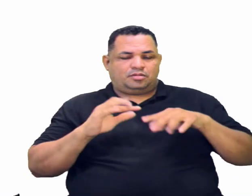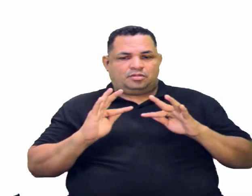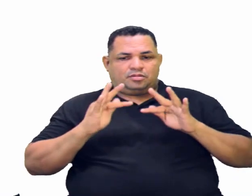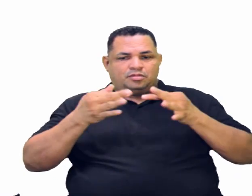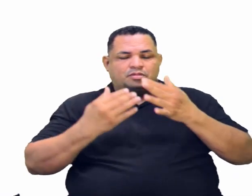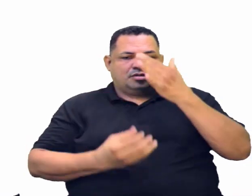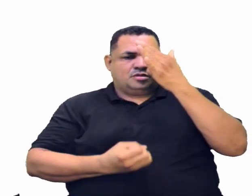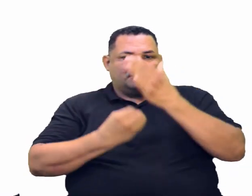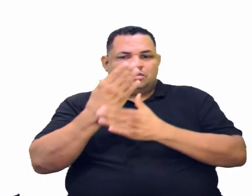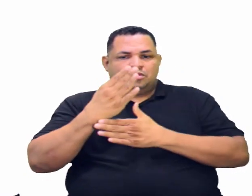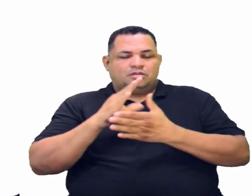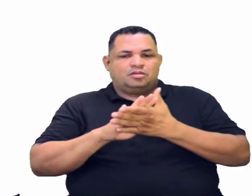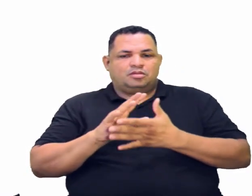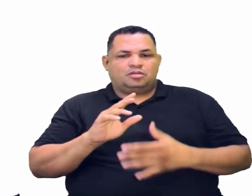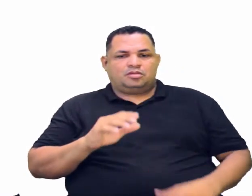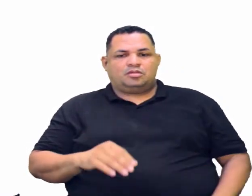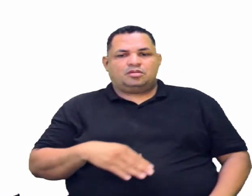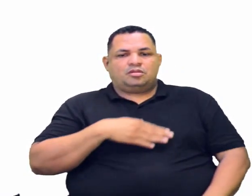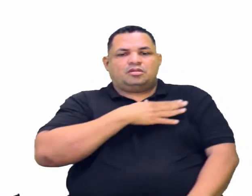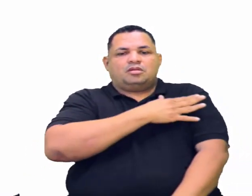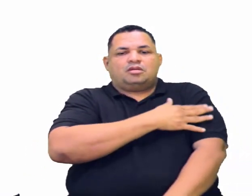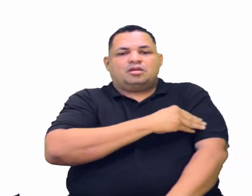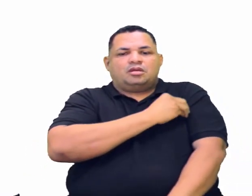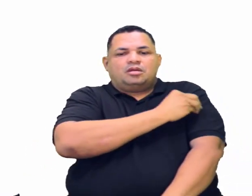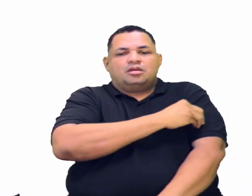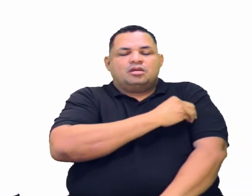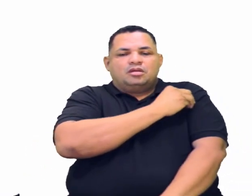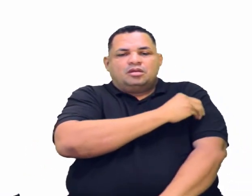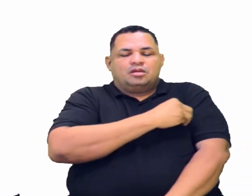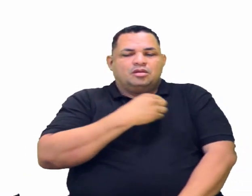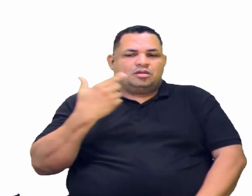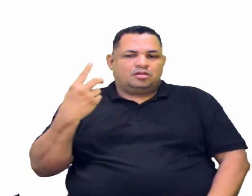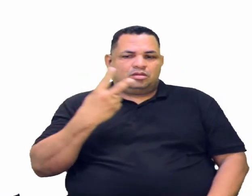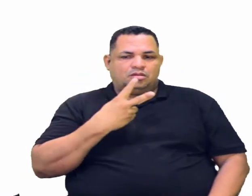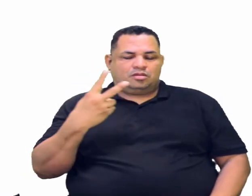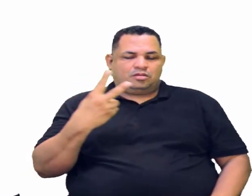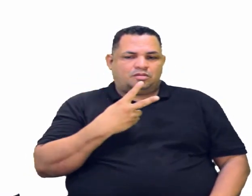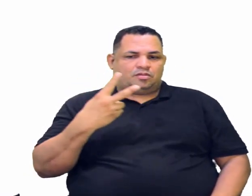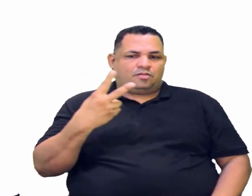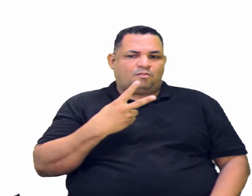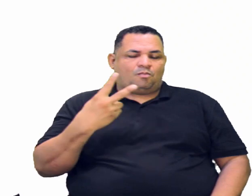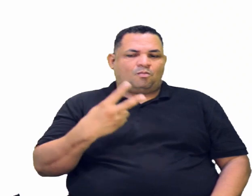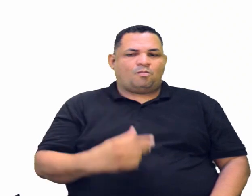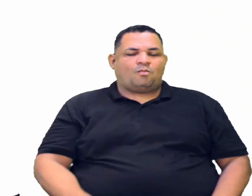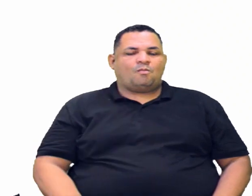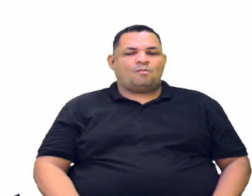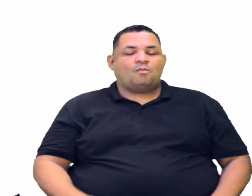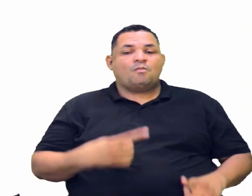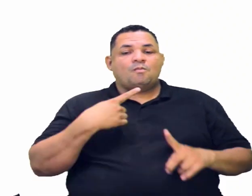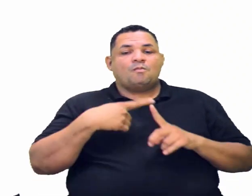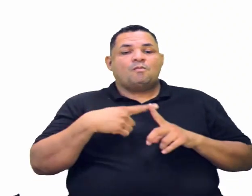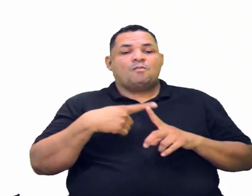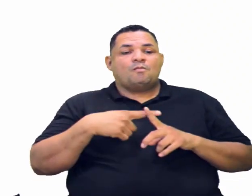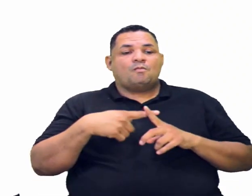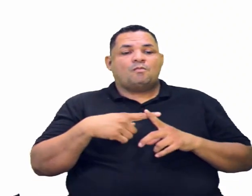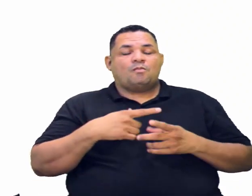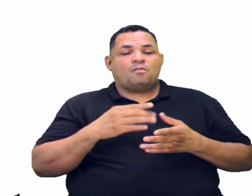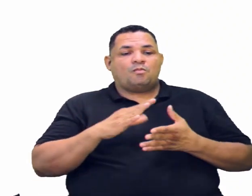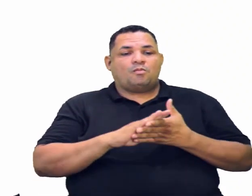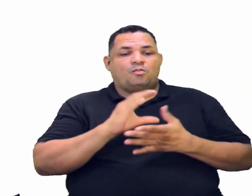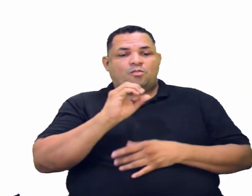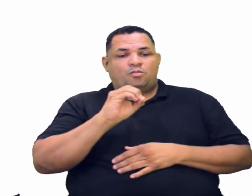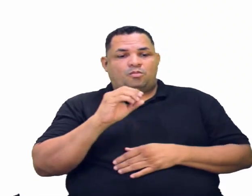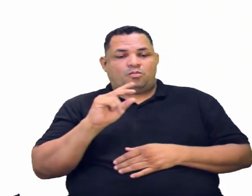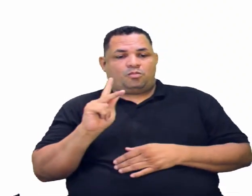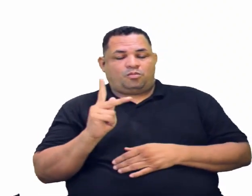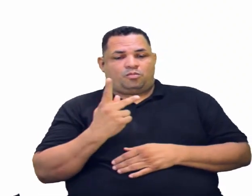vai ser um álcool secundário. Vou fazer aqui embaixo. Vai ser um álcool secundário, porque aqui, ó, vai vir a